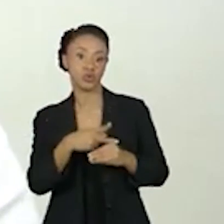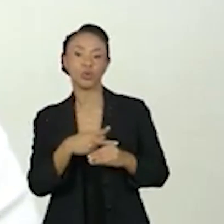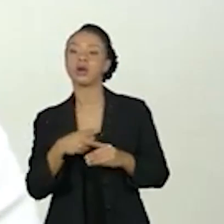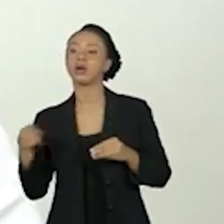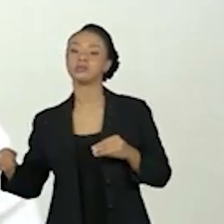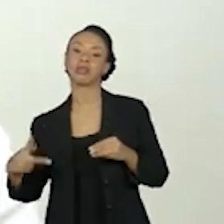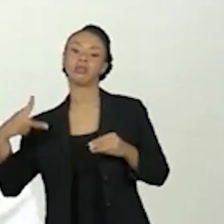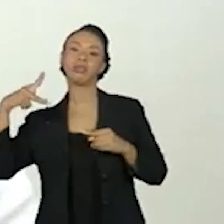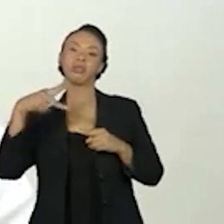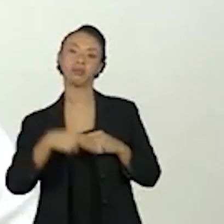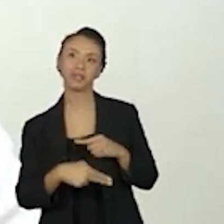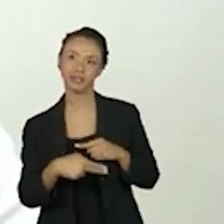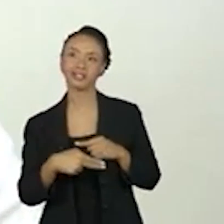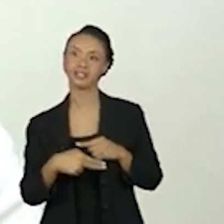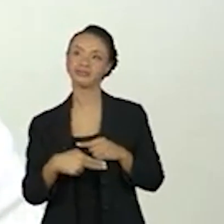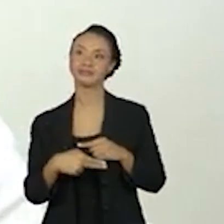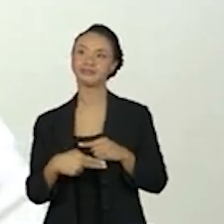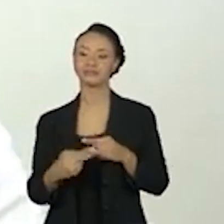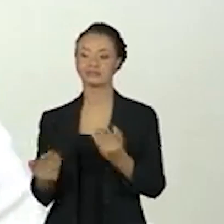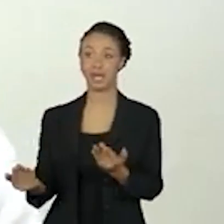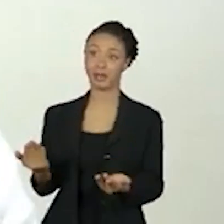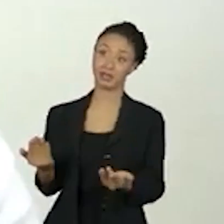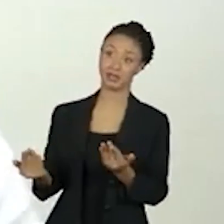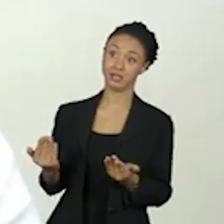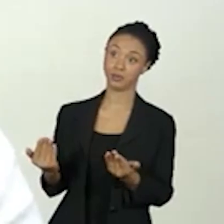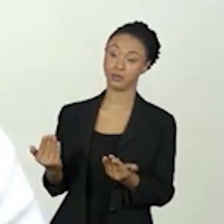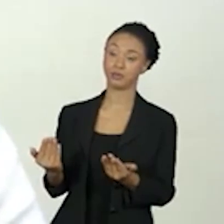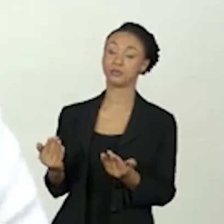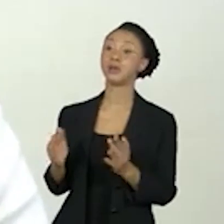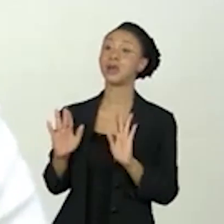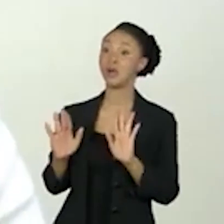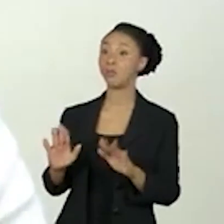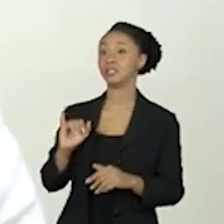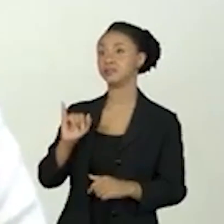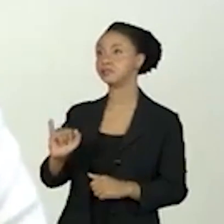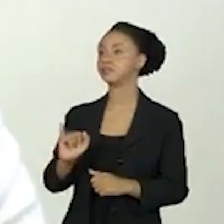então, ele não vai ser tão prejudicial à sua saúde. Mas o consumo